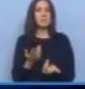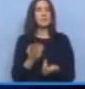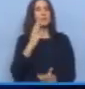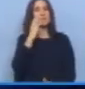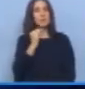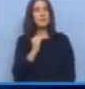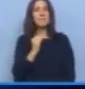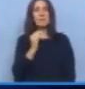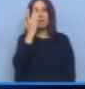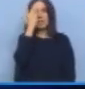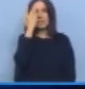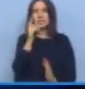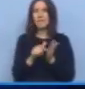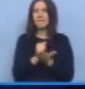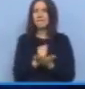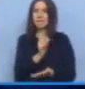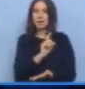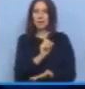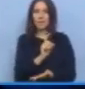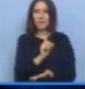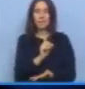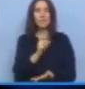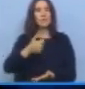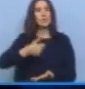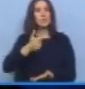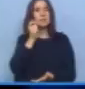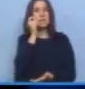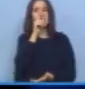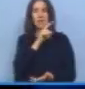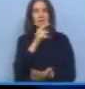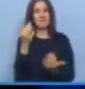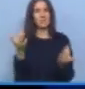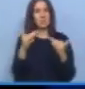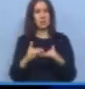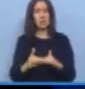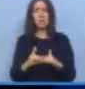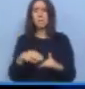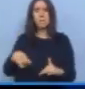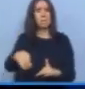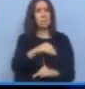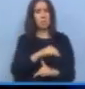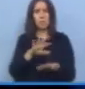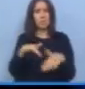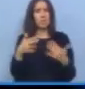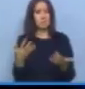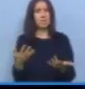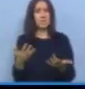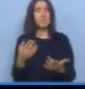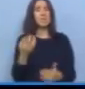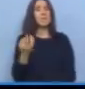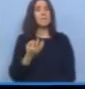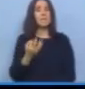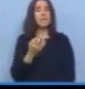acho que nem sempre é fácil, sobretudo para quem chega, seja em que circunstância for,